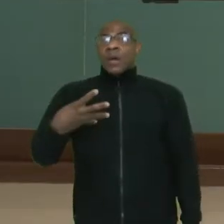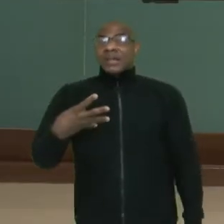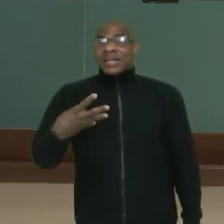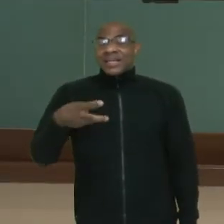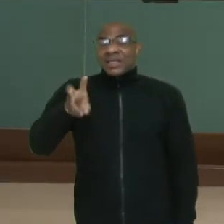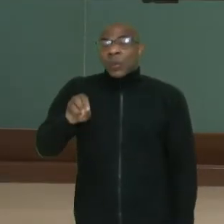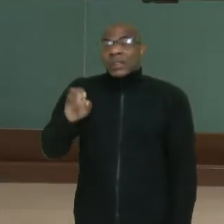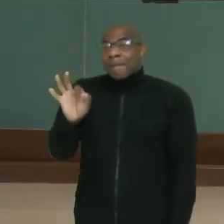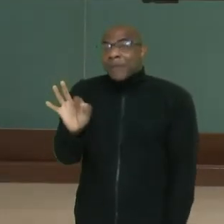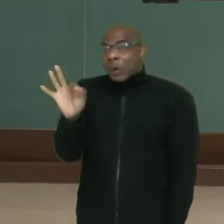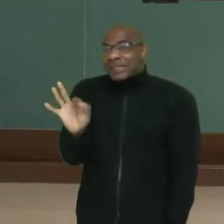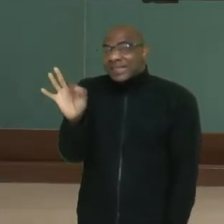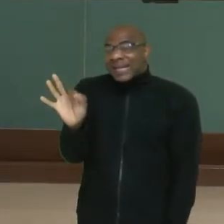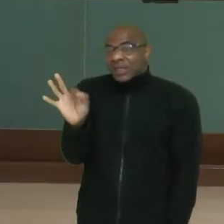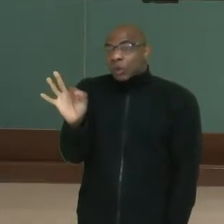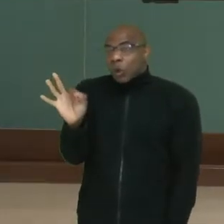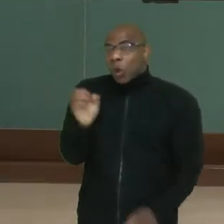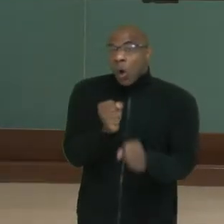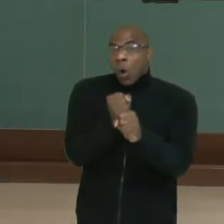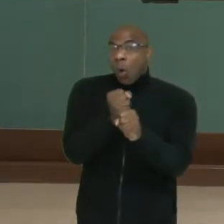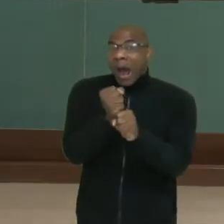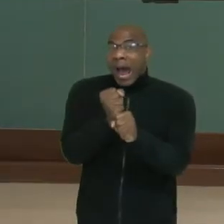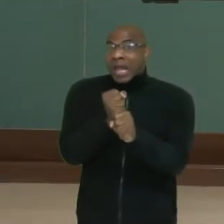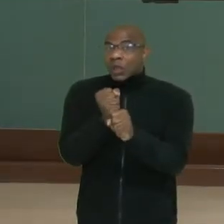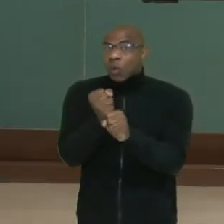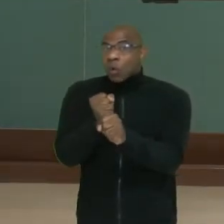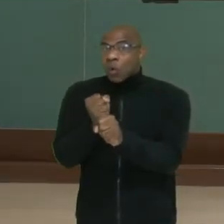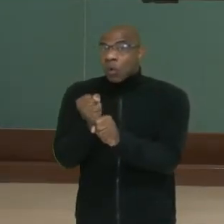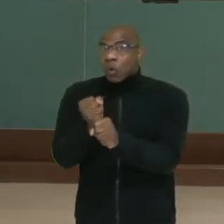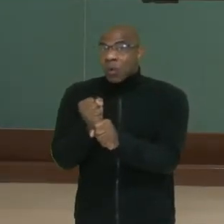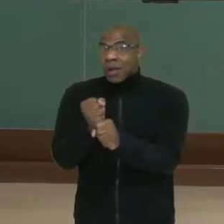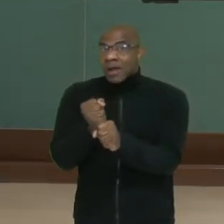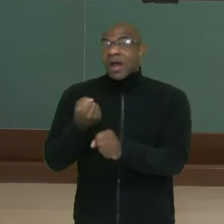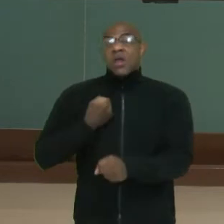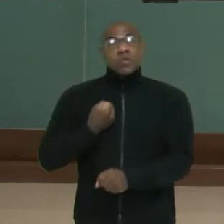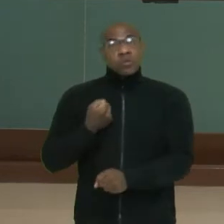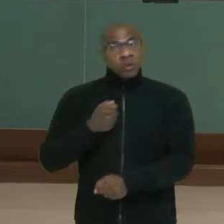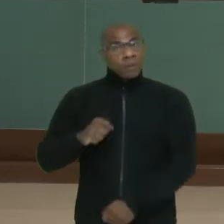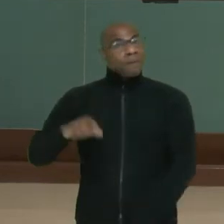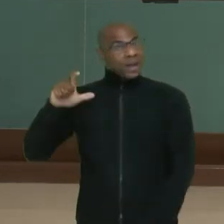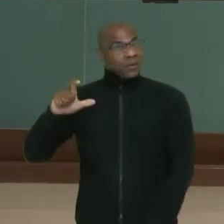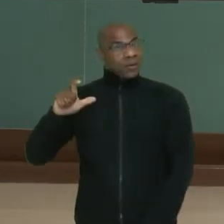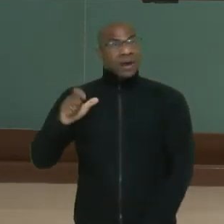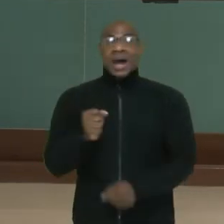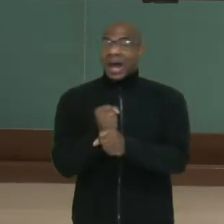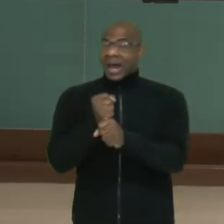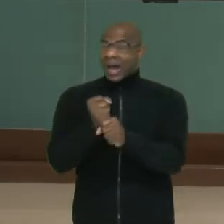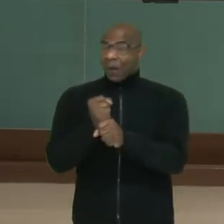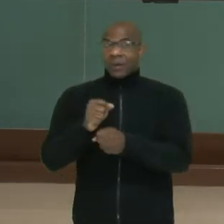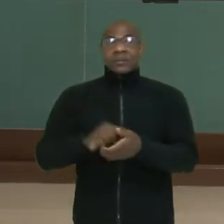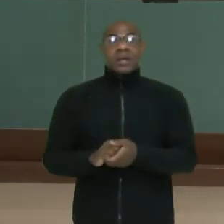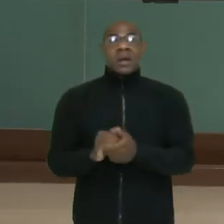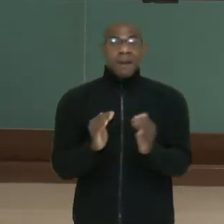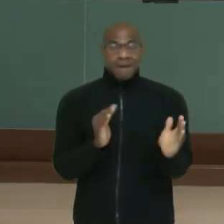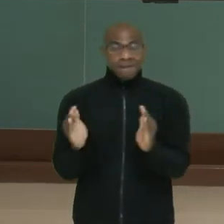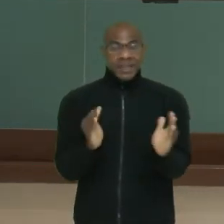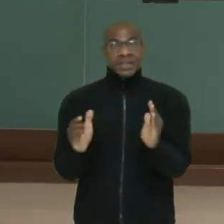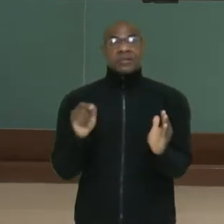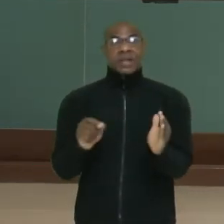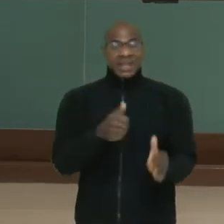450% ao ano, tá? Por isso que são números grandes daí, ao ano, durante